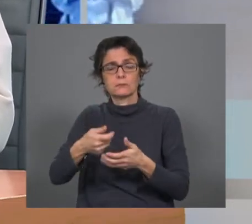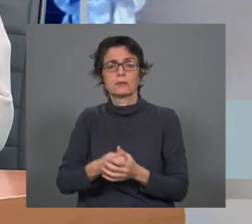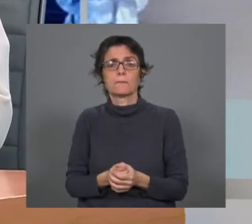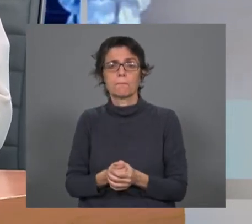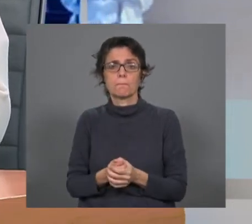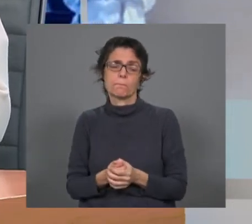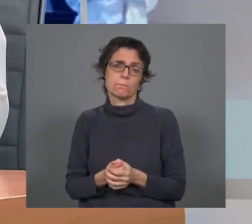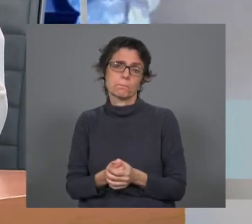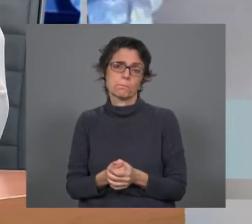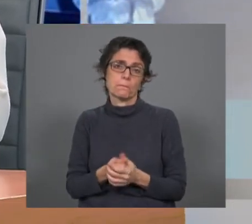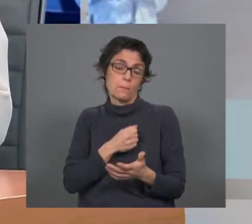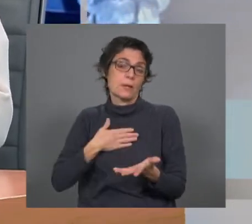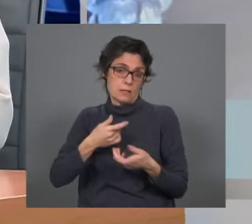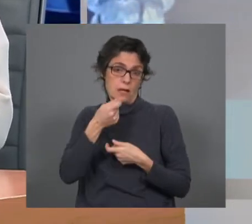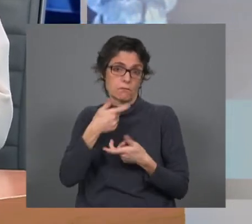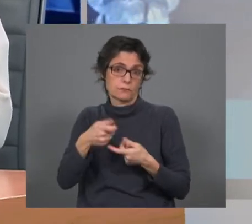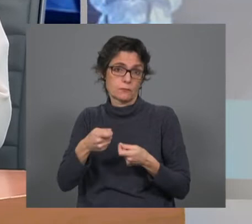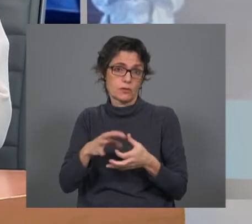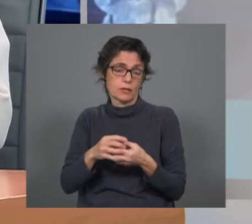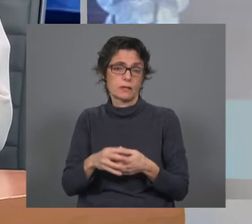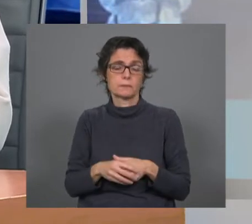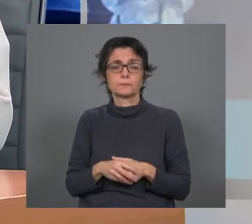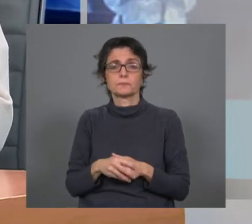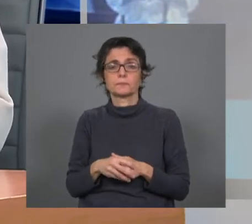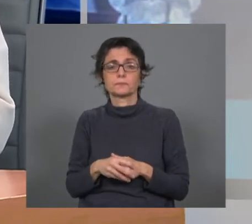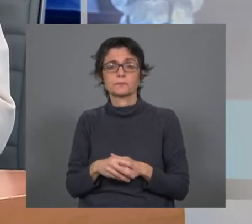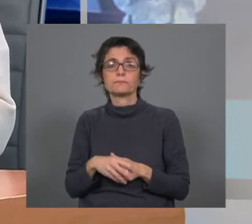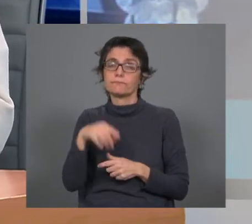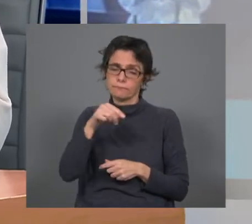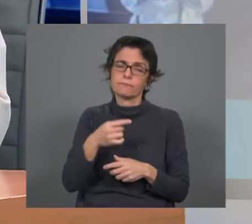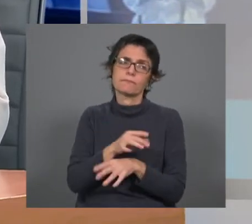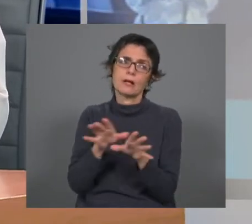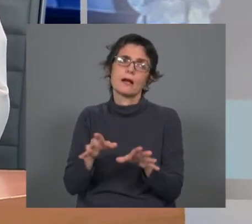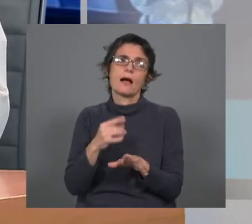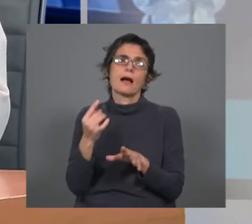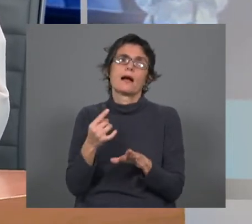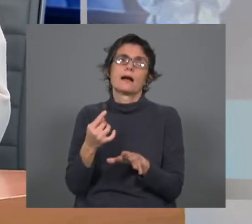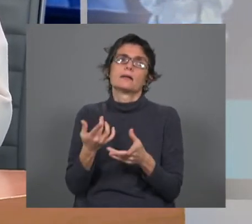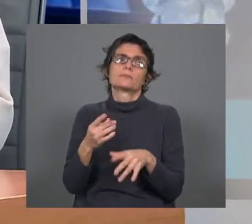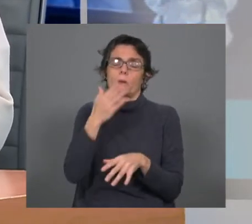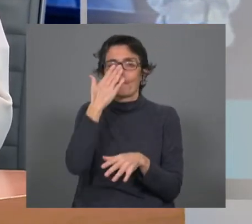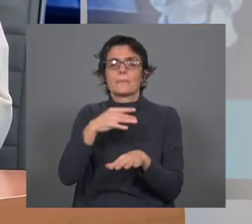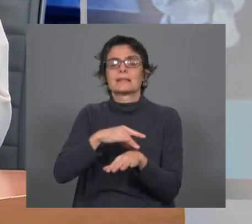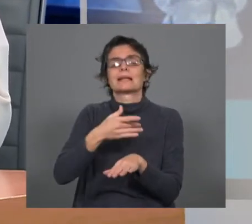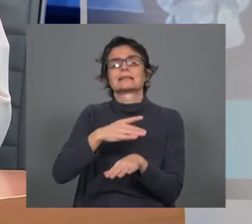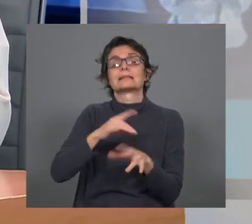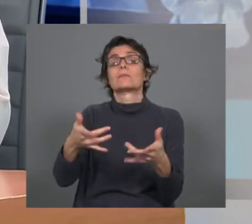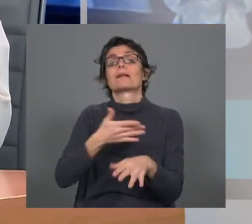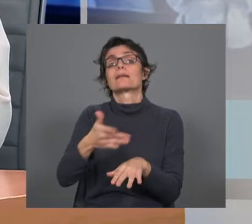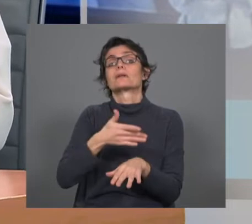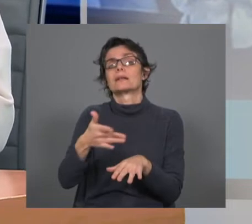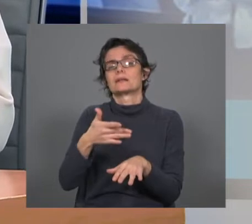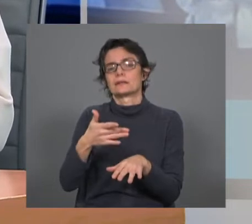dita a propósito desta pandemia, que ela traz ao de cima o melhor e o pior de nós. E na questão da vacinação estamos a